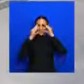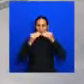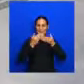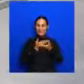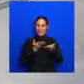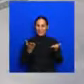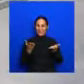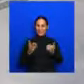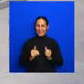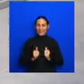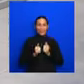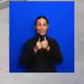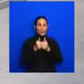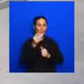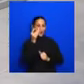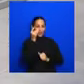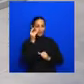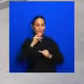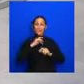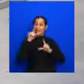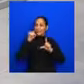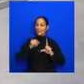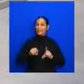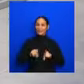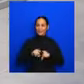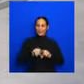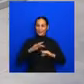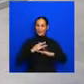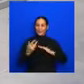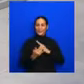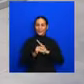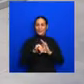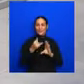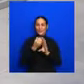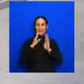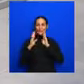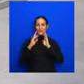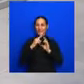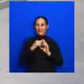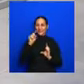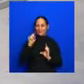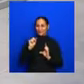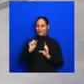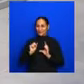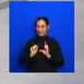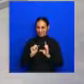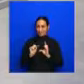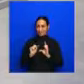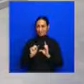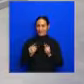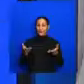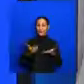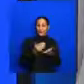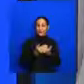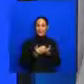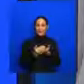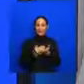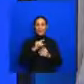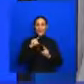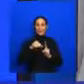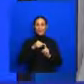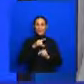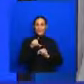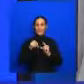Olá, muito boa noite a você que nos acompanha ao vivo aqui pela Rede TV e também via os perfis do Facebook e do YouTube da Caixa e da Rede TV. Começa